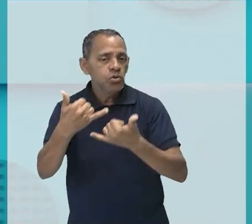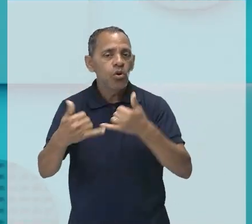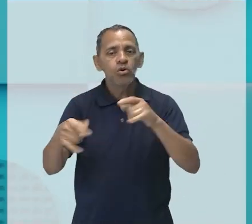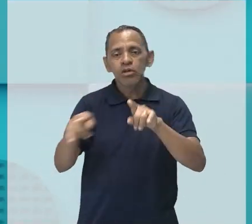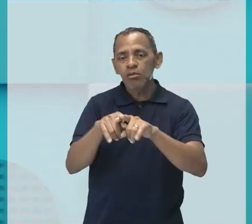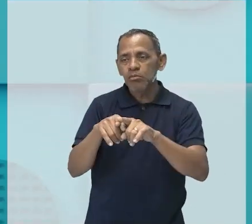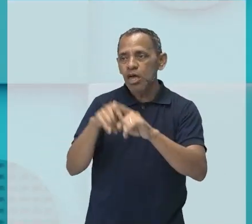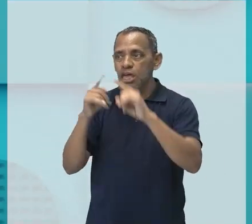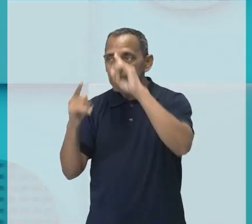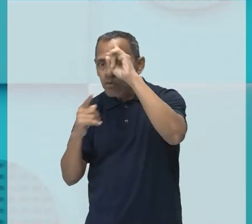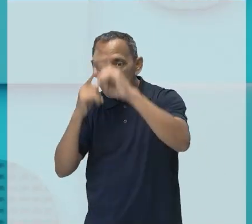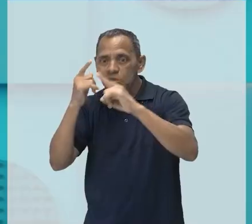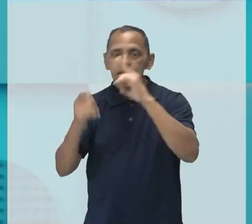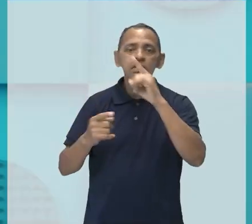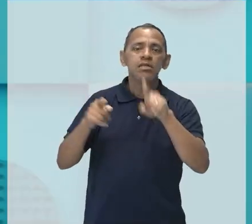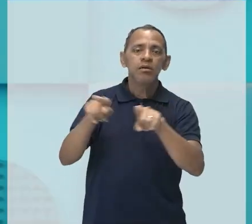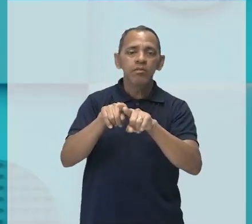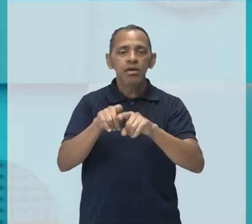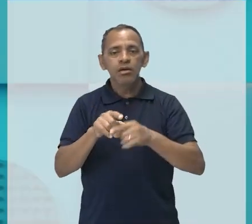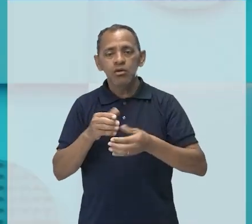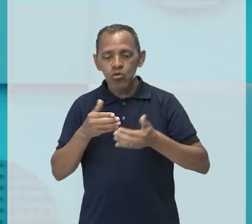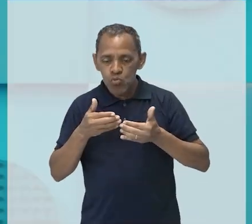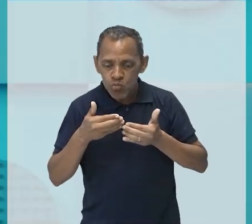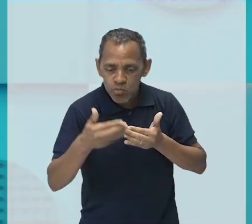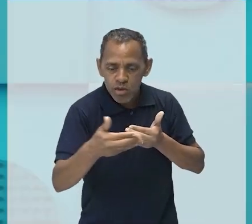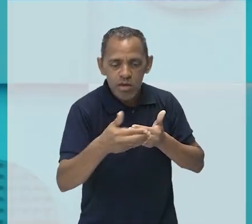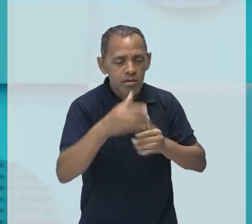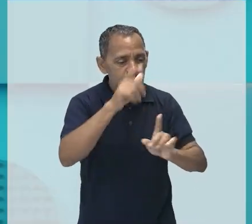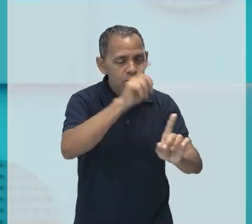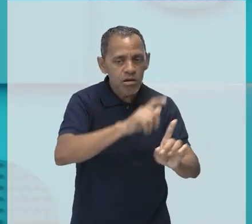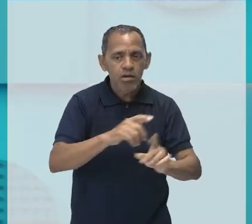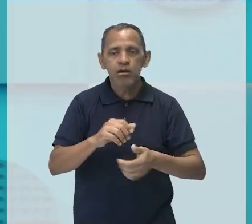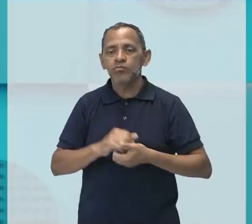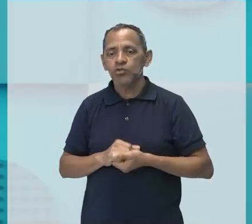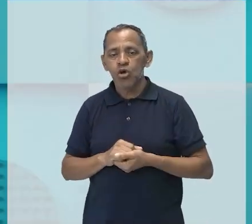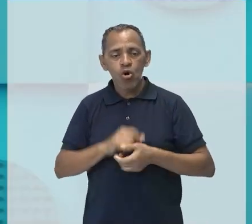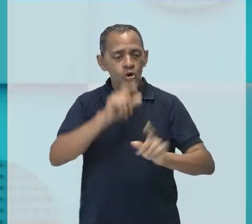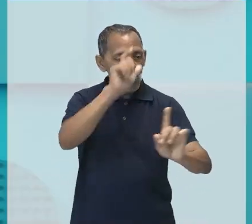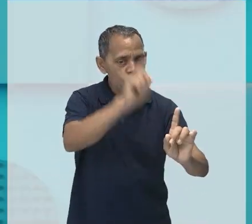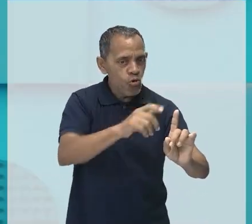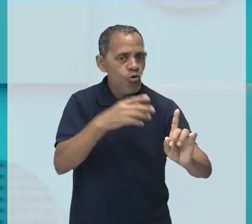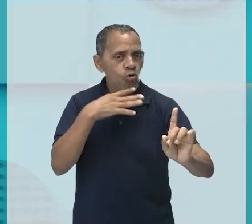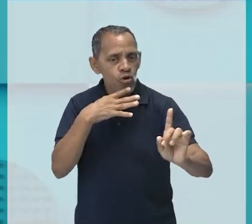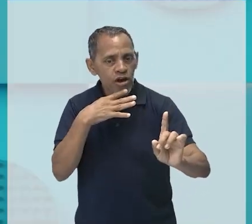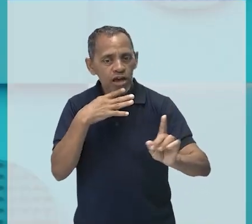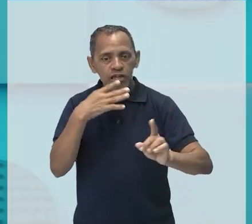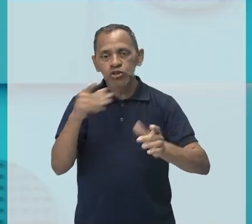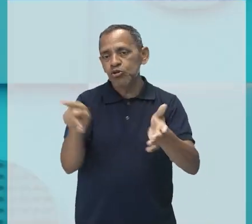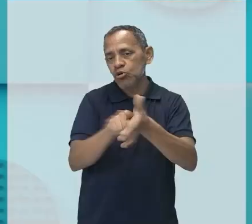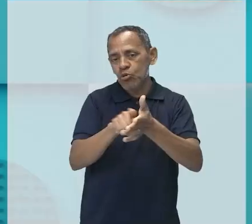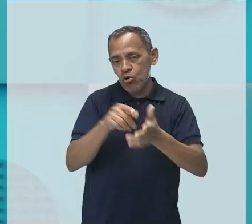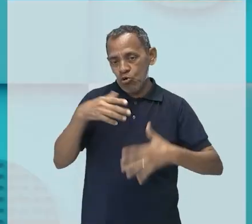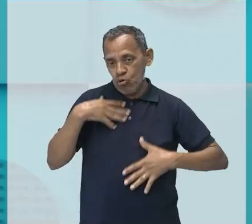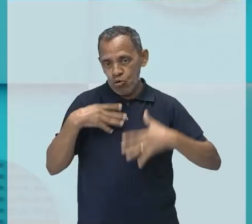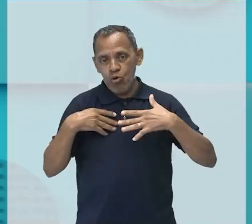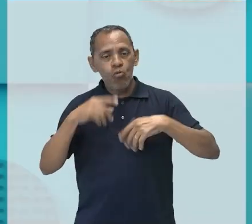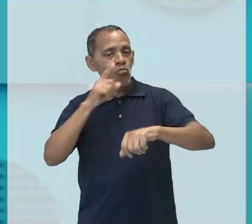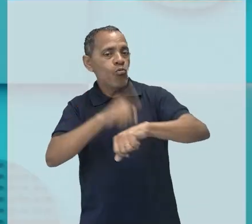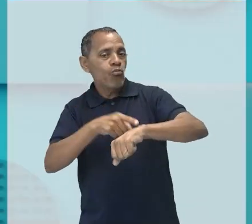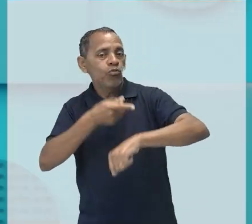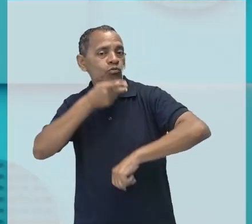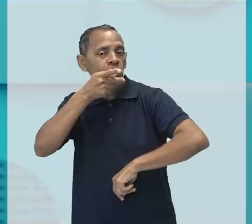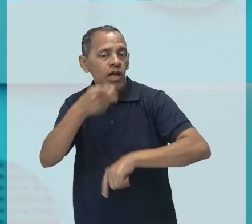jogos, certo, de improvisação. Então, um conhece mais o outro, o próprio ator conhece o seu corpo, o momento de